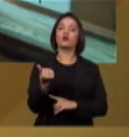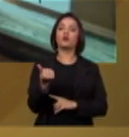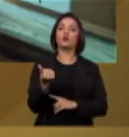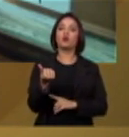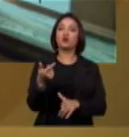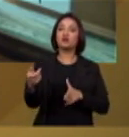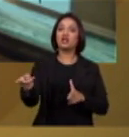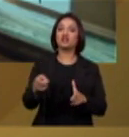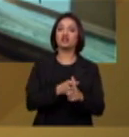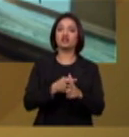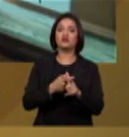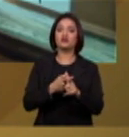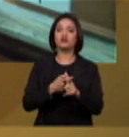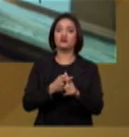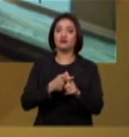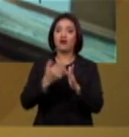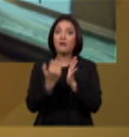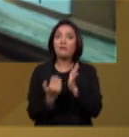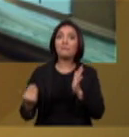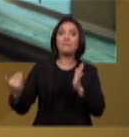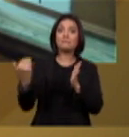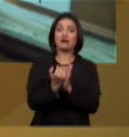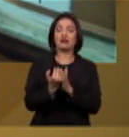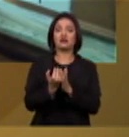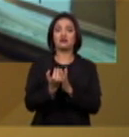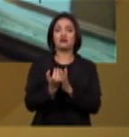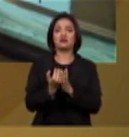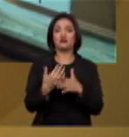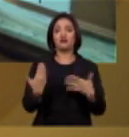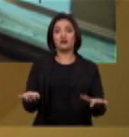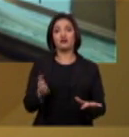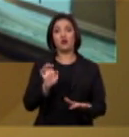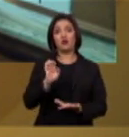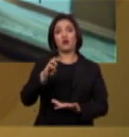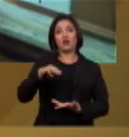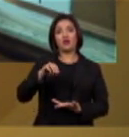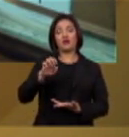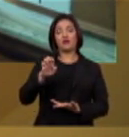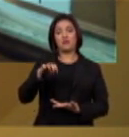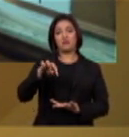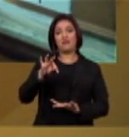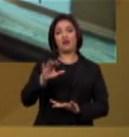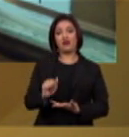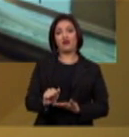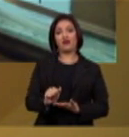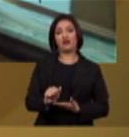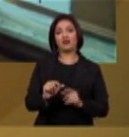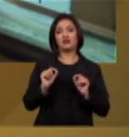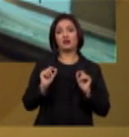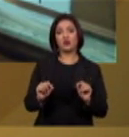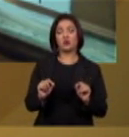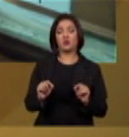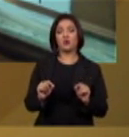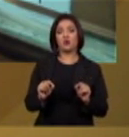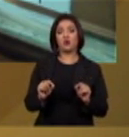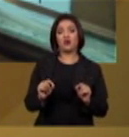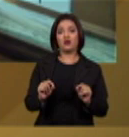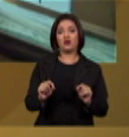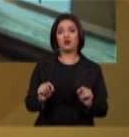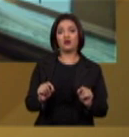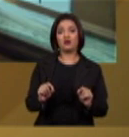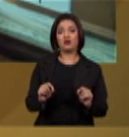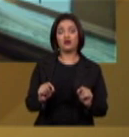devidos. A mais, a emenda, ela afastou o presidente, robustecendo